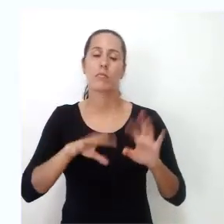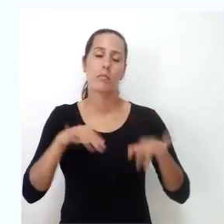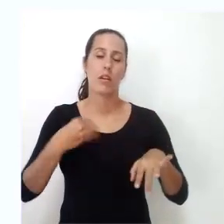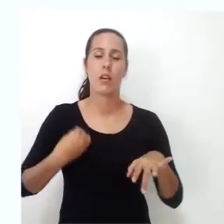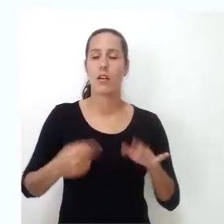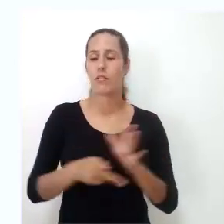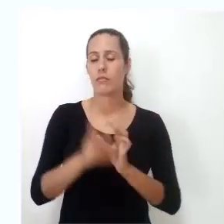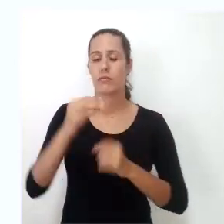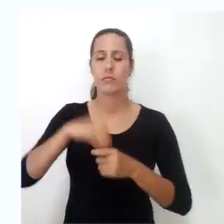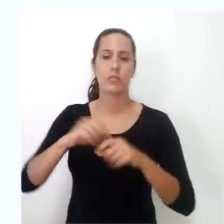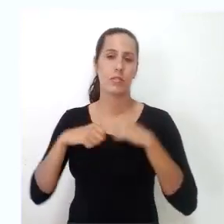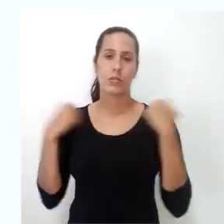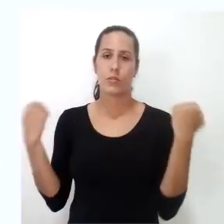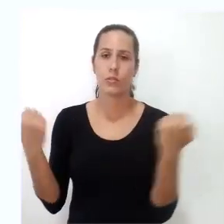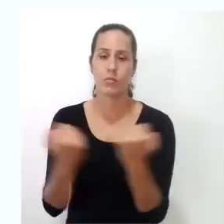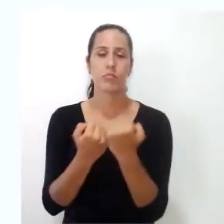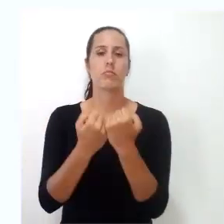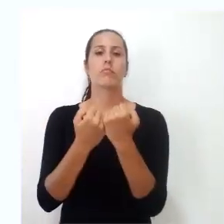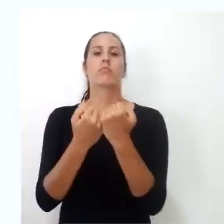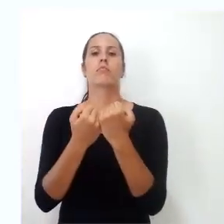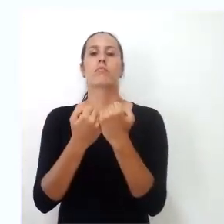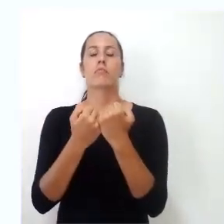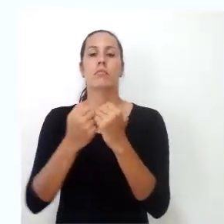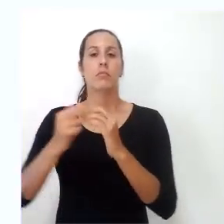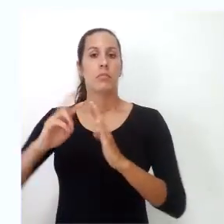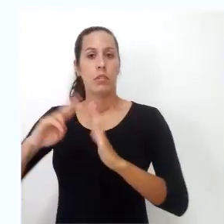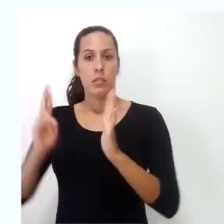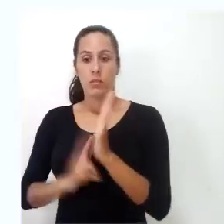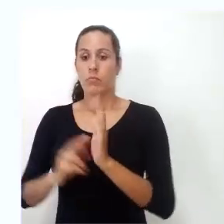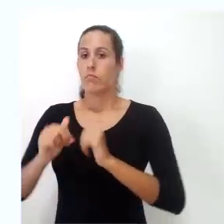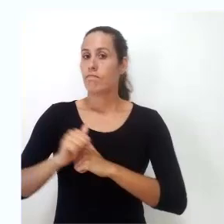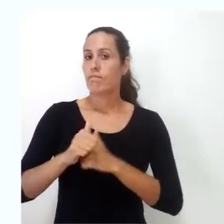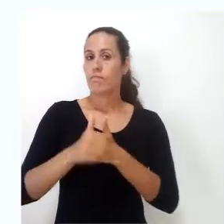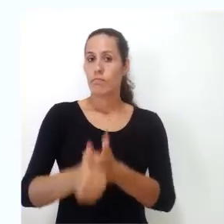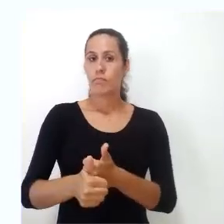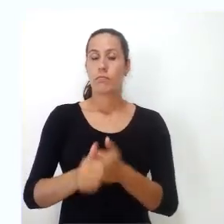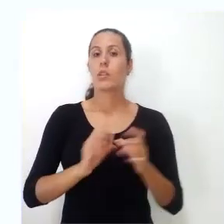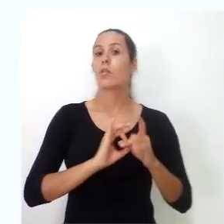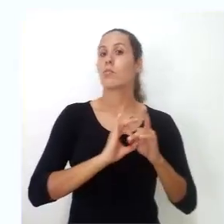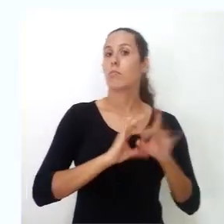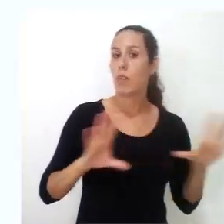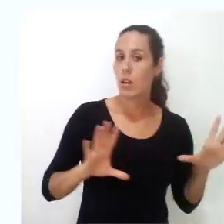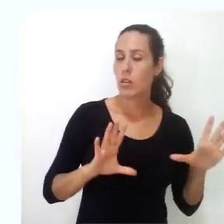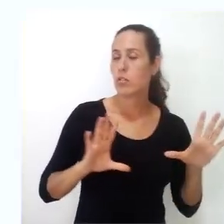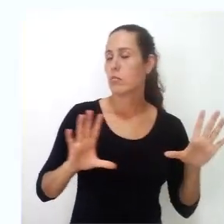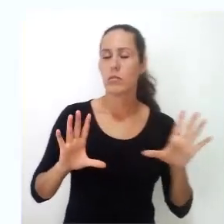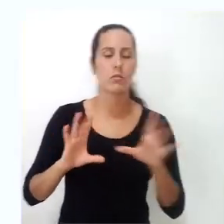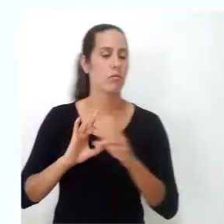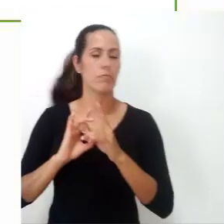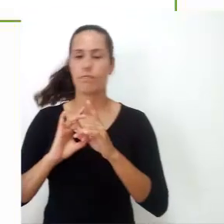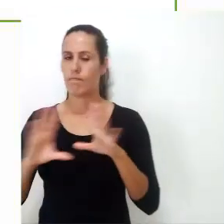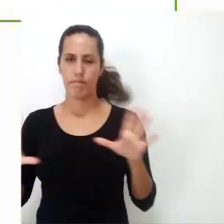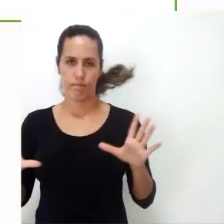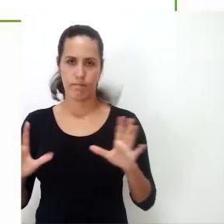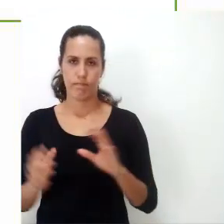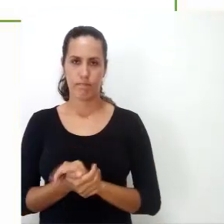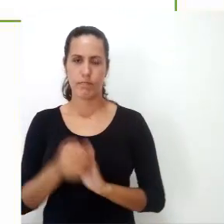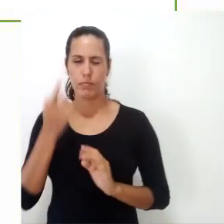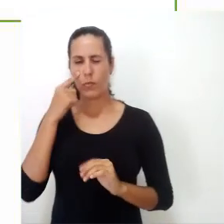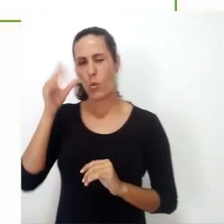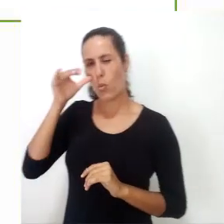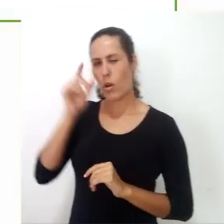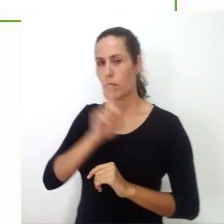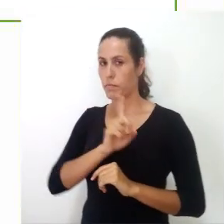em sociedade, a regulamentação, a normatização, o que eu posso, o que eu não posso fazer.